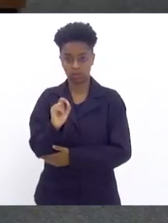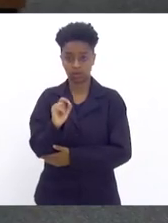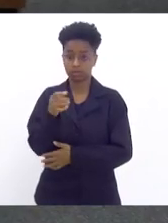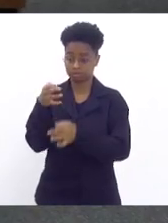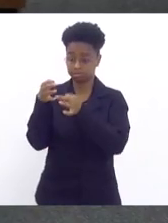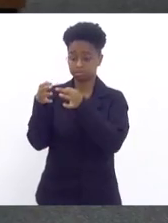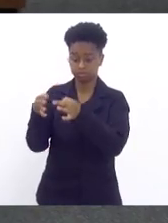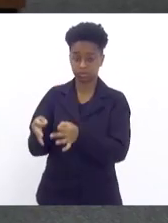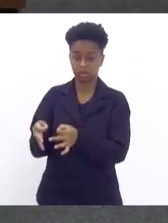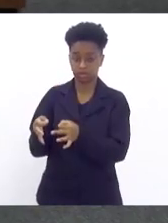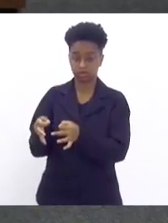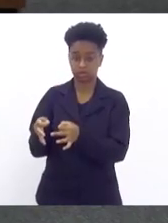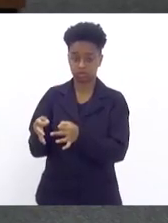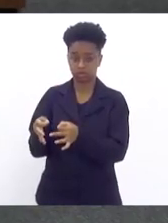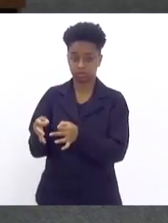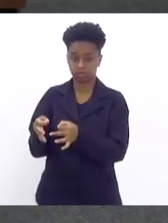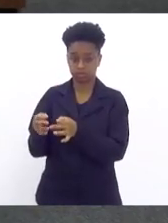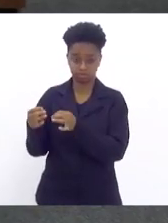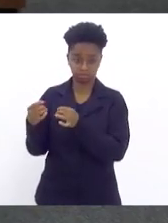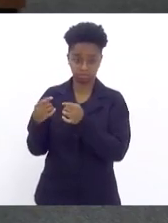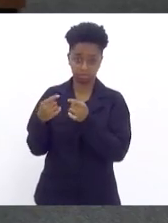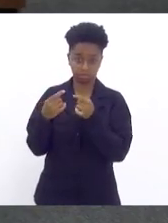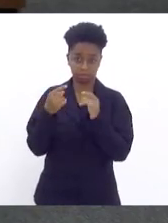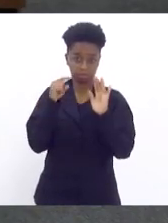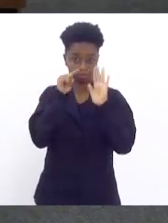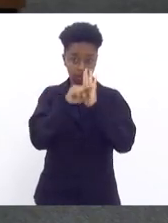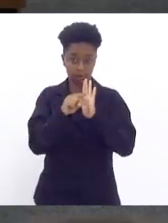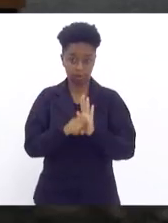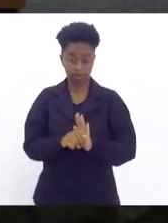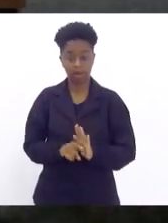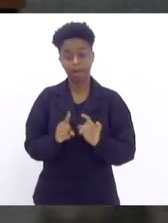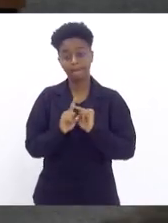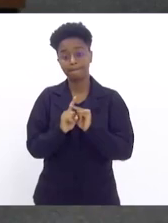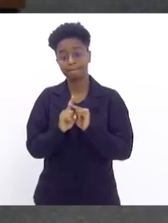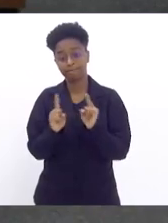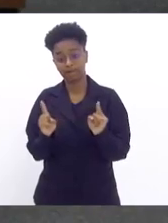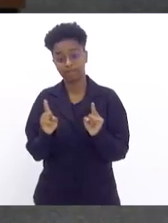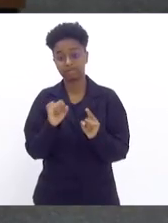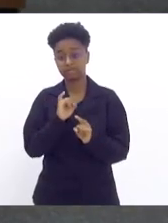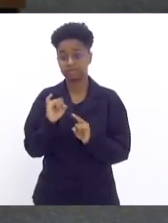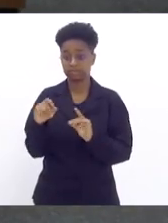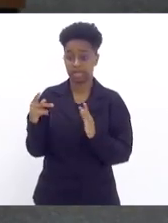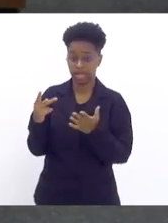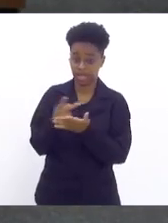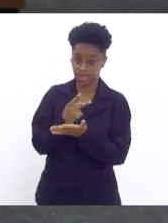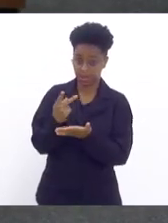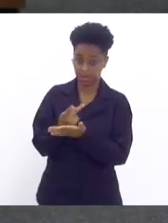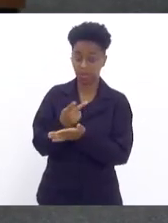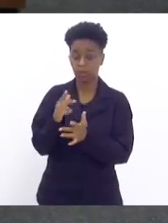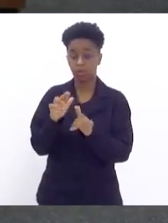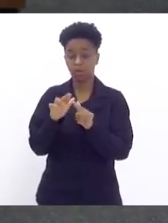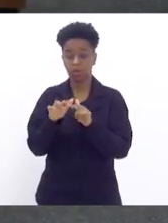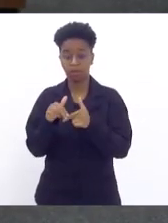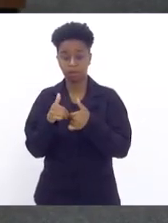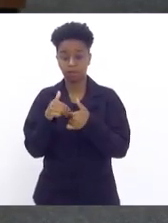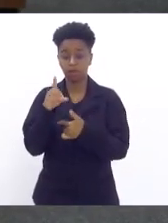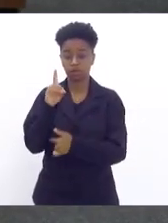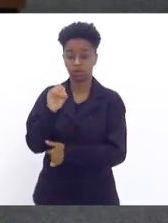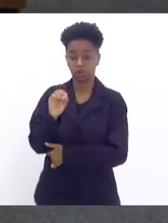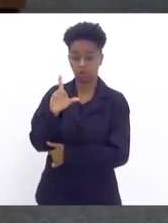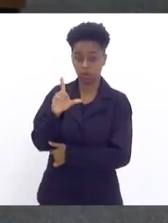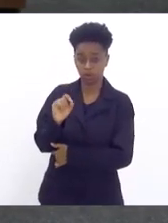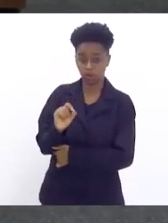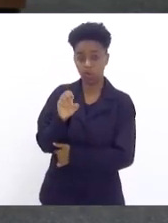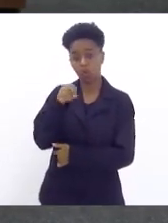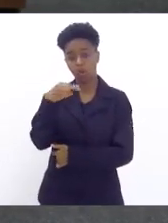correto no seu questionamento agora se foi um erro por dolo se foi um erro